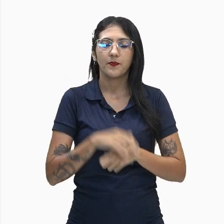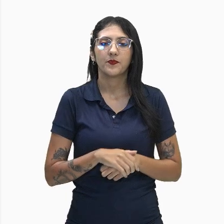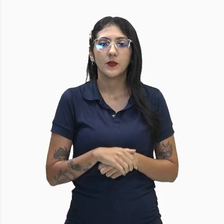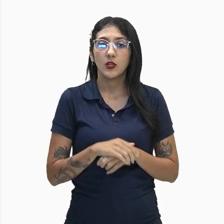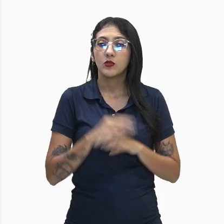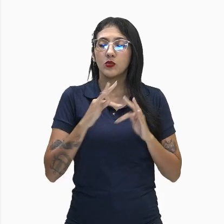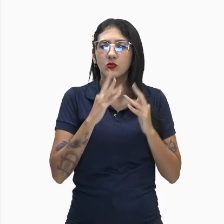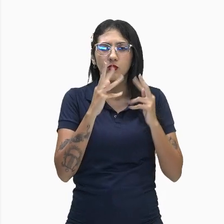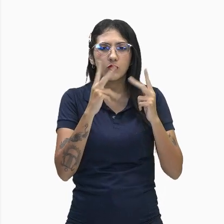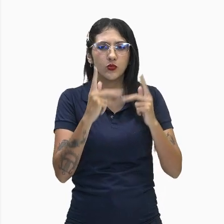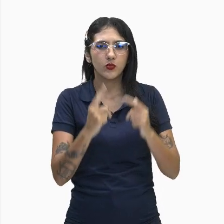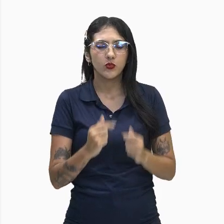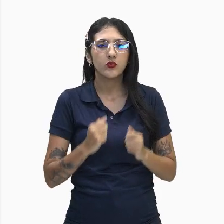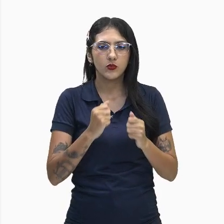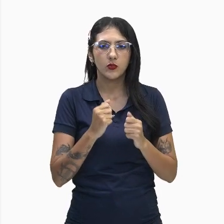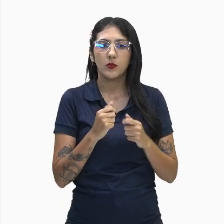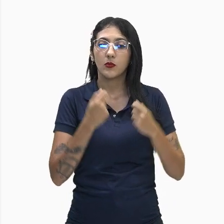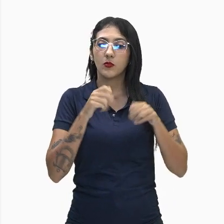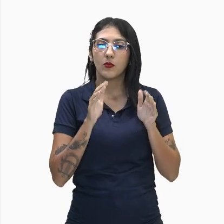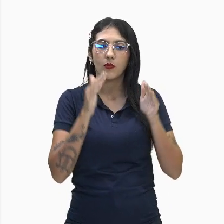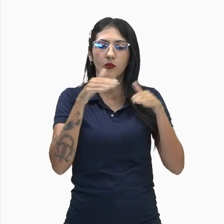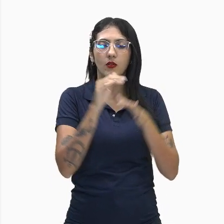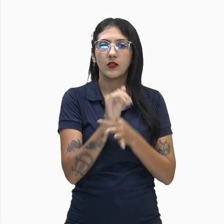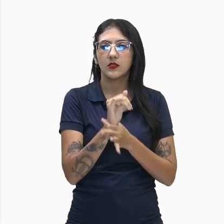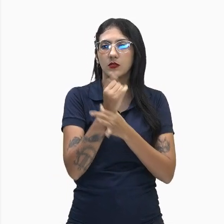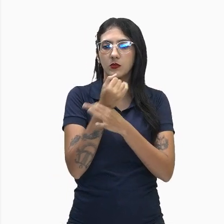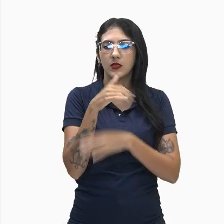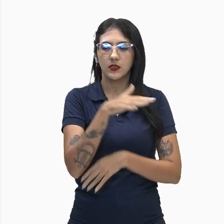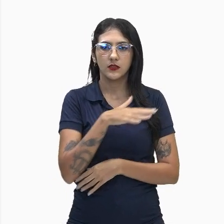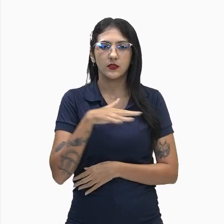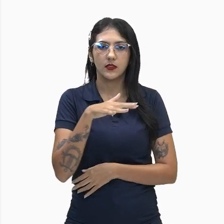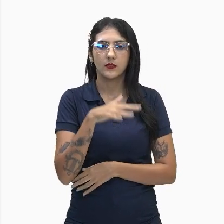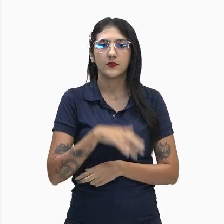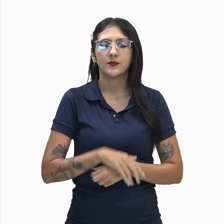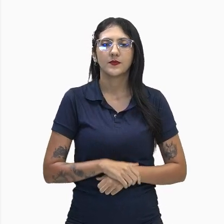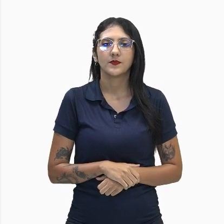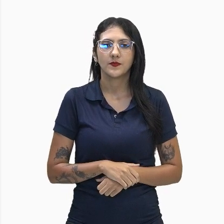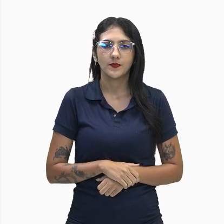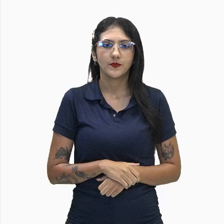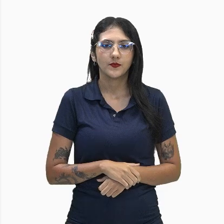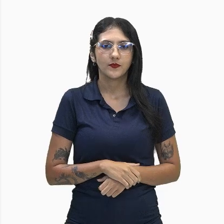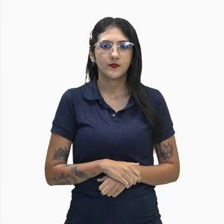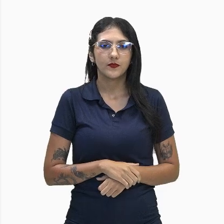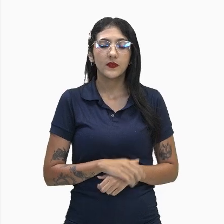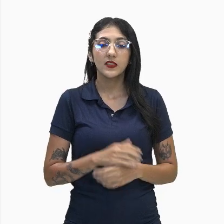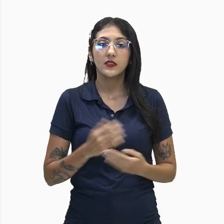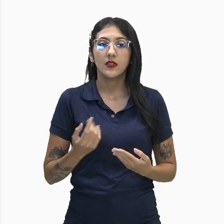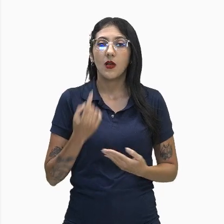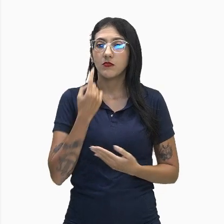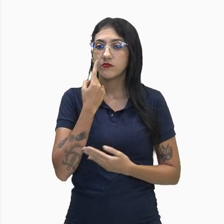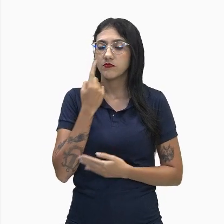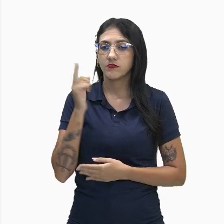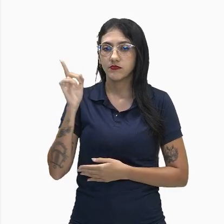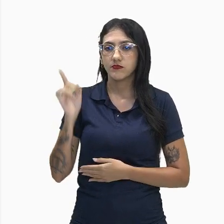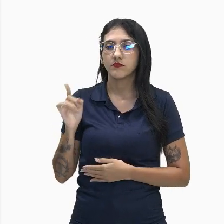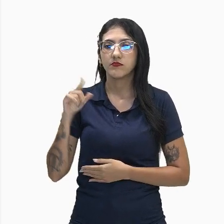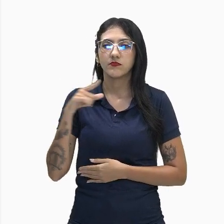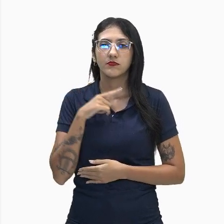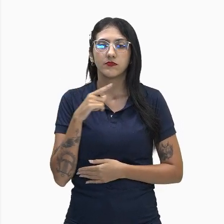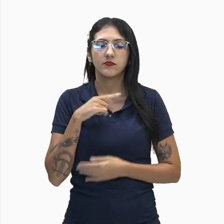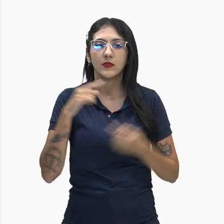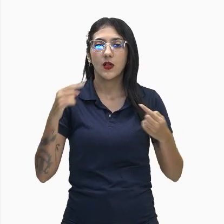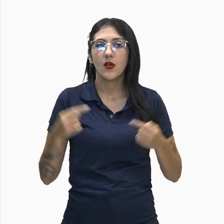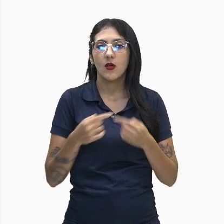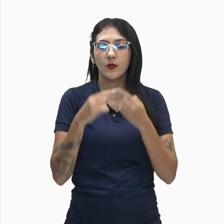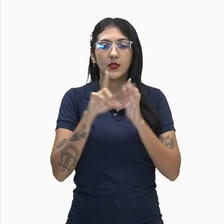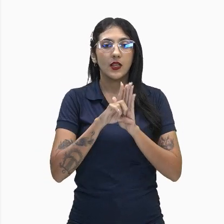garantias adequadas de proteção. Então, nós temos aí uma definição de acordo com a lei, né, o que